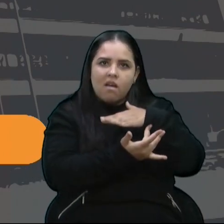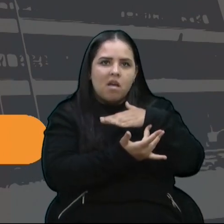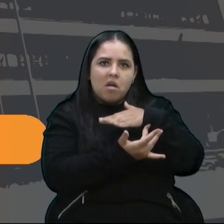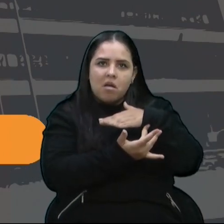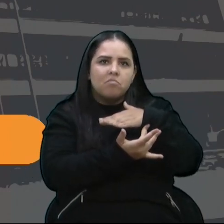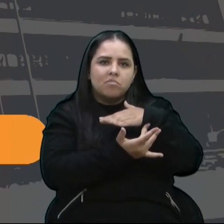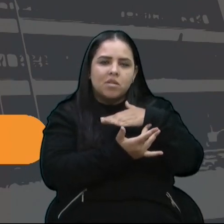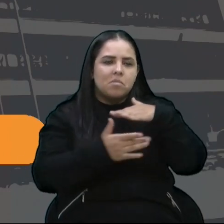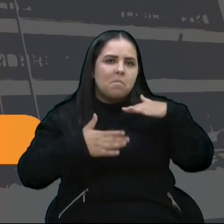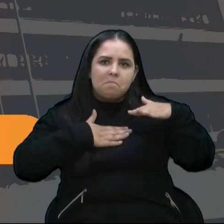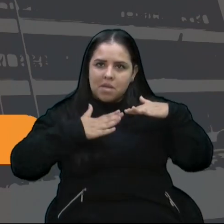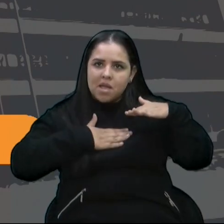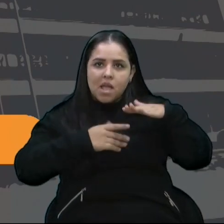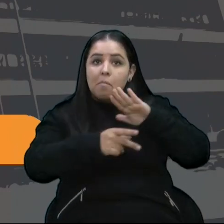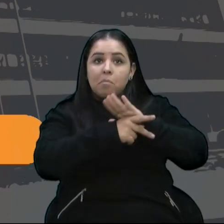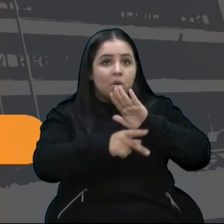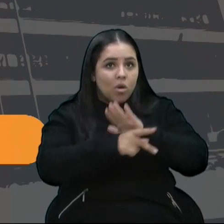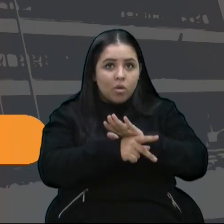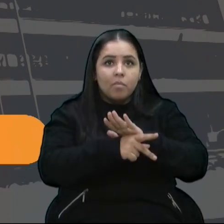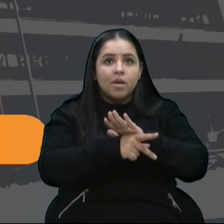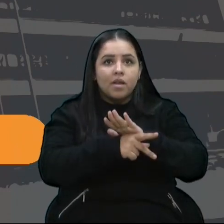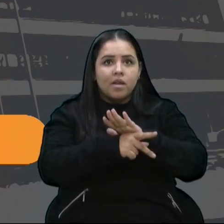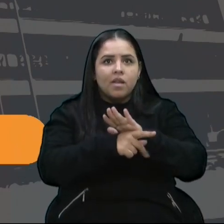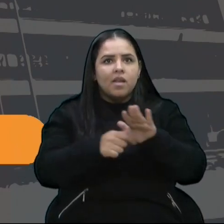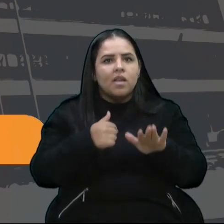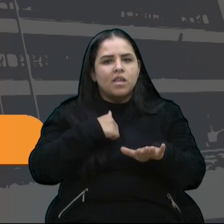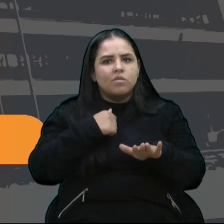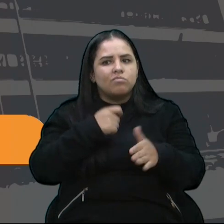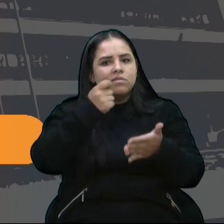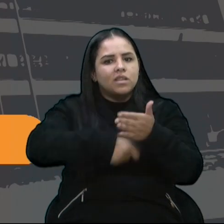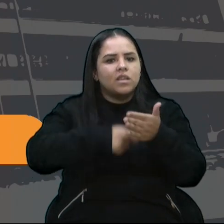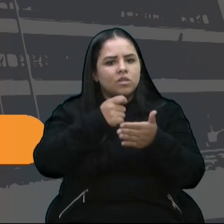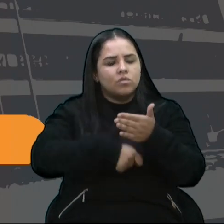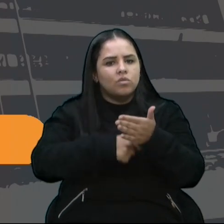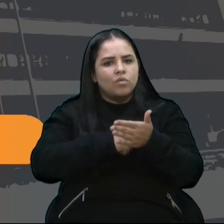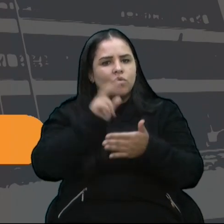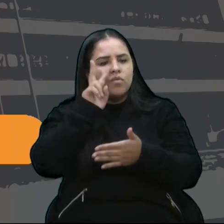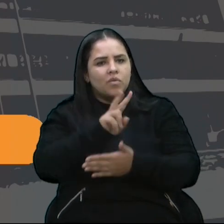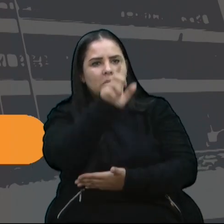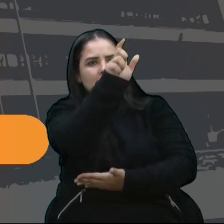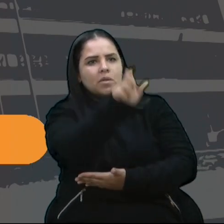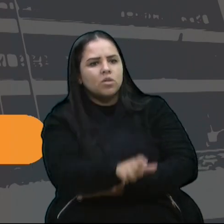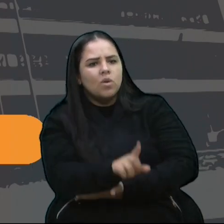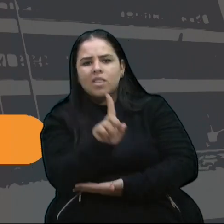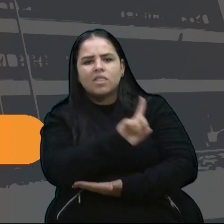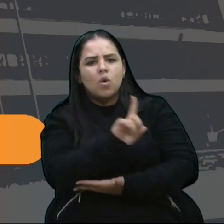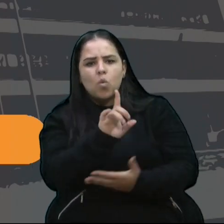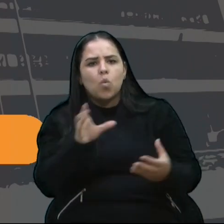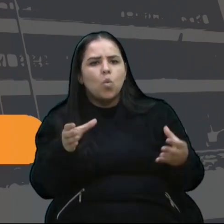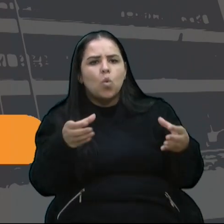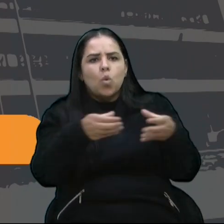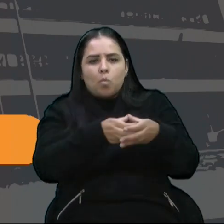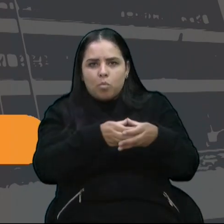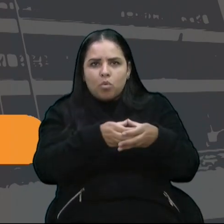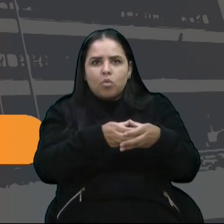a minha rede social, eu tento enxergar uma pessoa, não exatamente um grupo, né? E acho